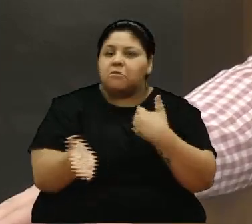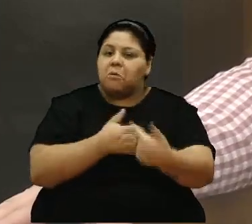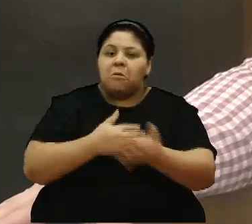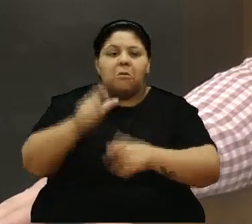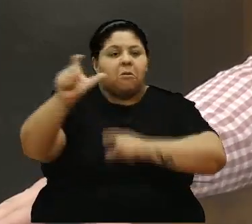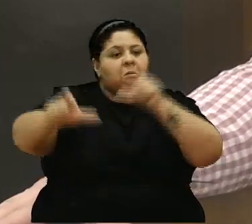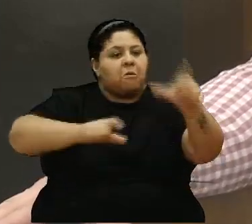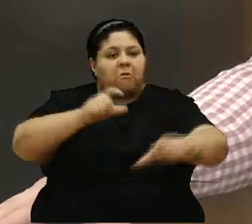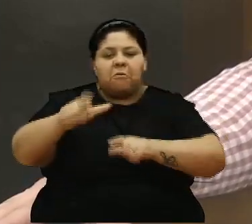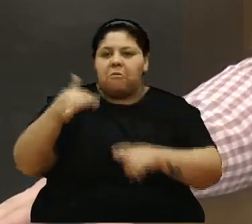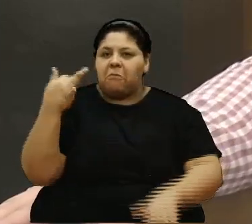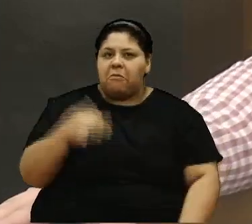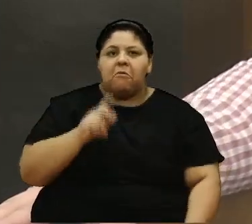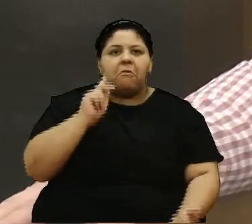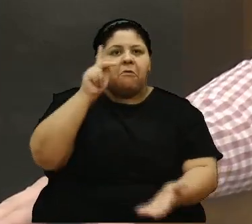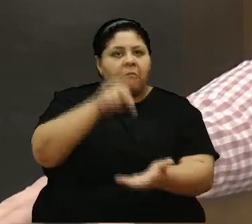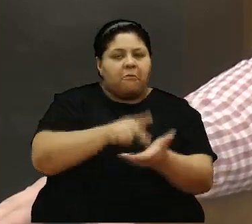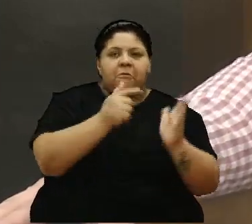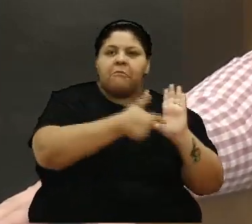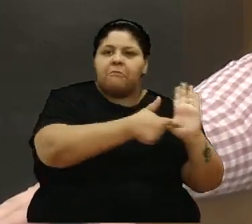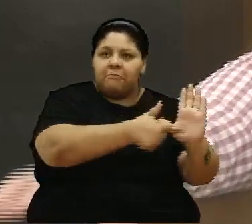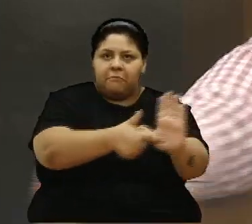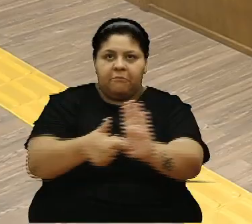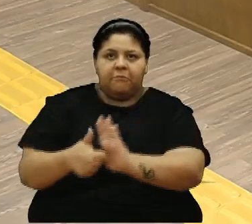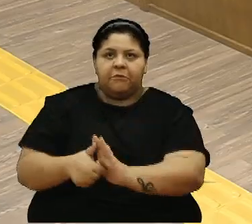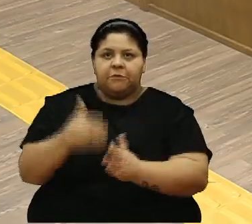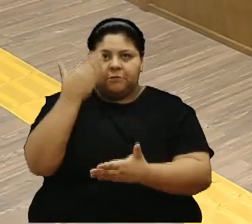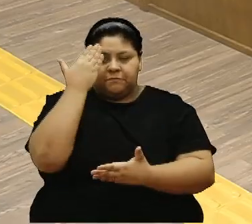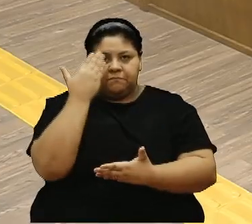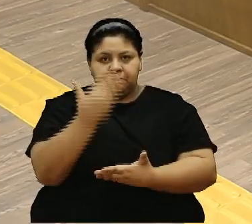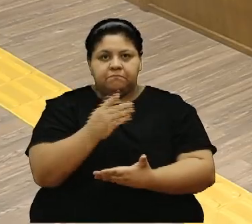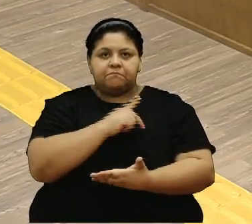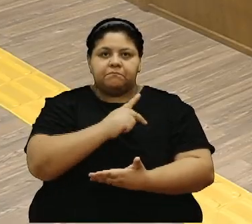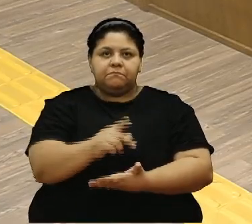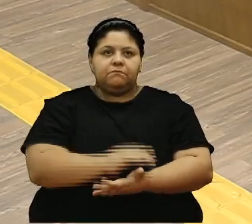for, doa quem doer, que a verdade seja apurada e venha à tona. Era isso, presidente. Muito obrigado. Obrigado, vereador Carlos.